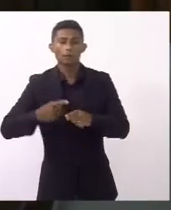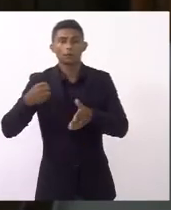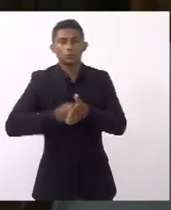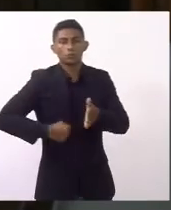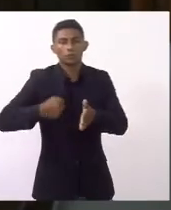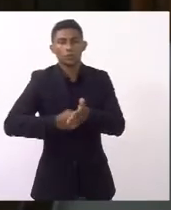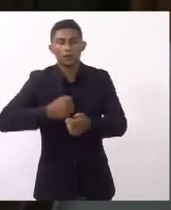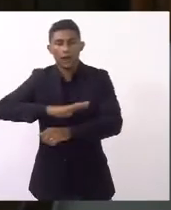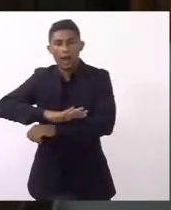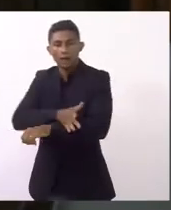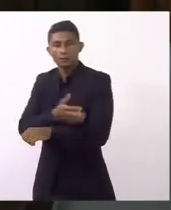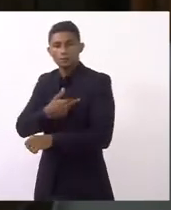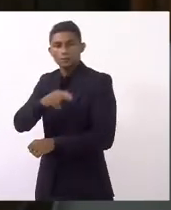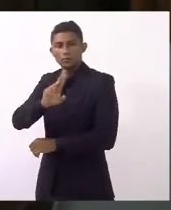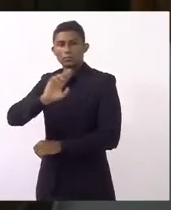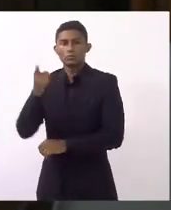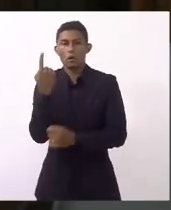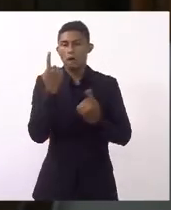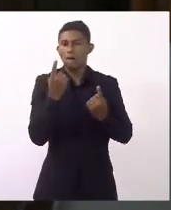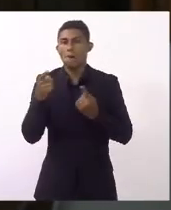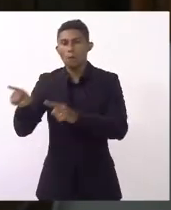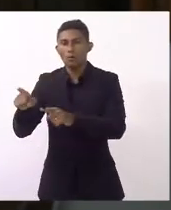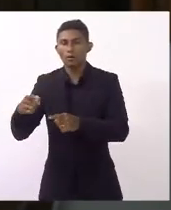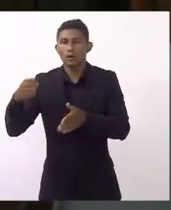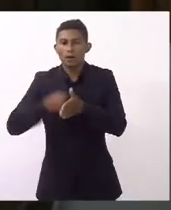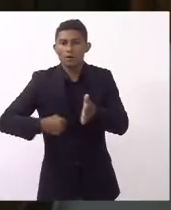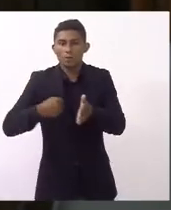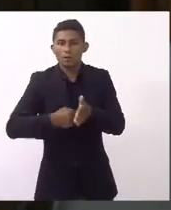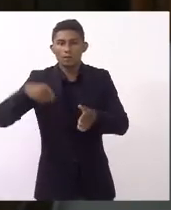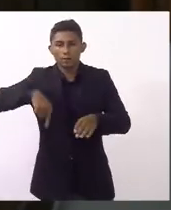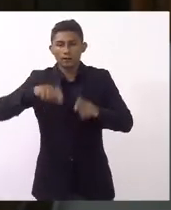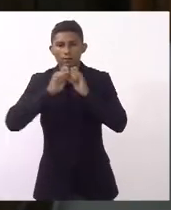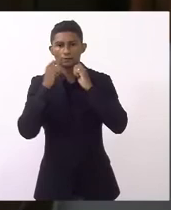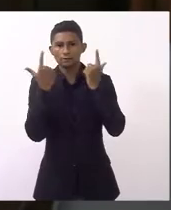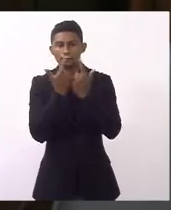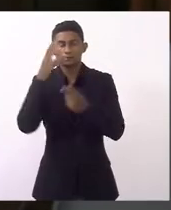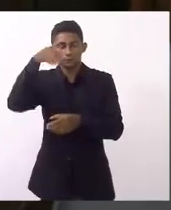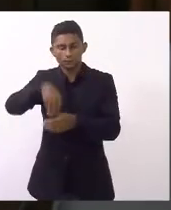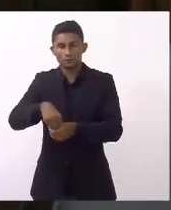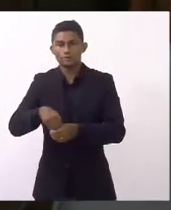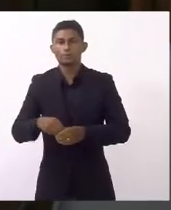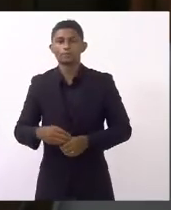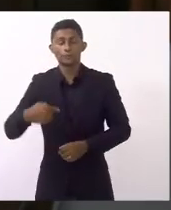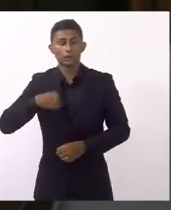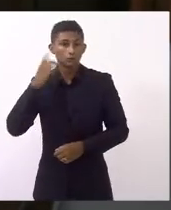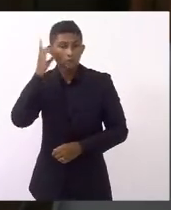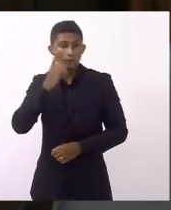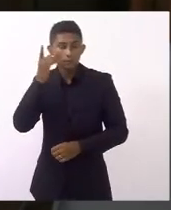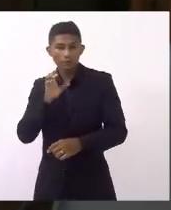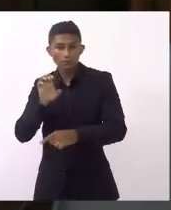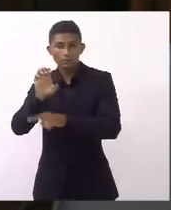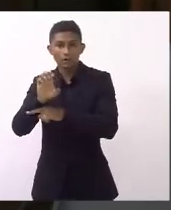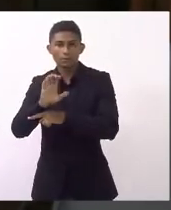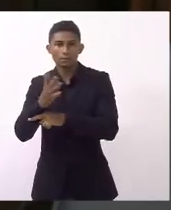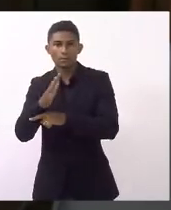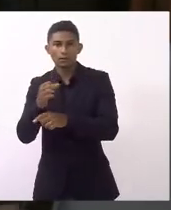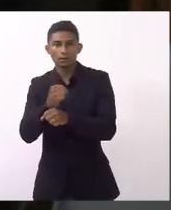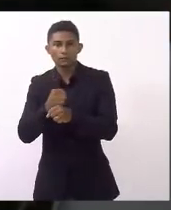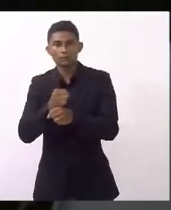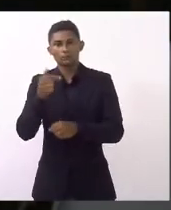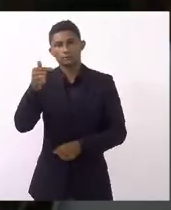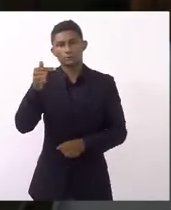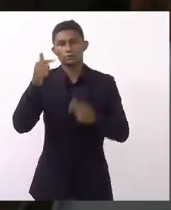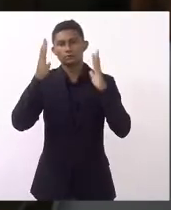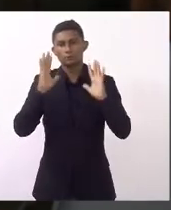o racismo religioso que a gente tem tentado travar aqui na Assembleia Legislativa e os o deputado estadual a cerca de sete anos